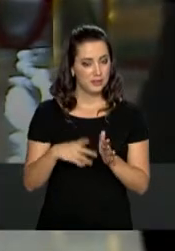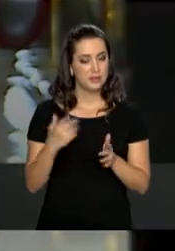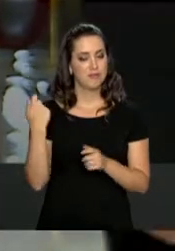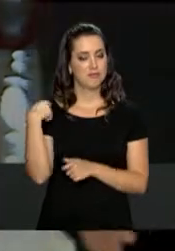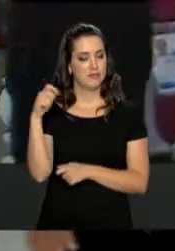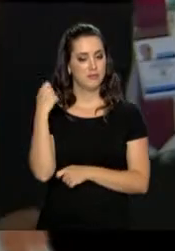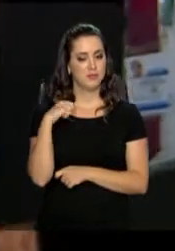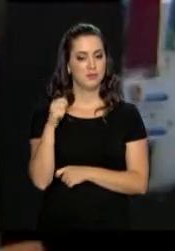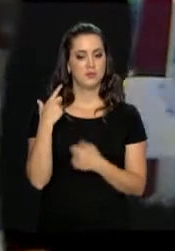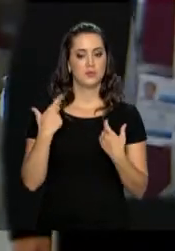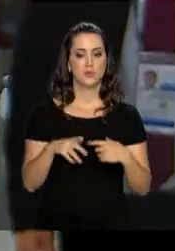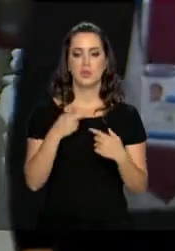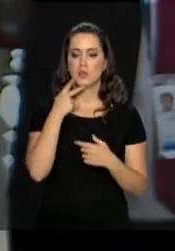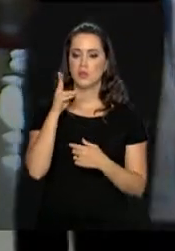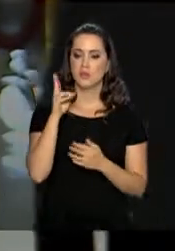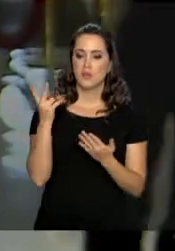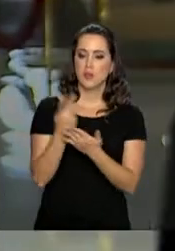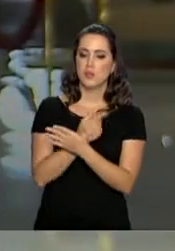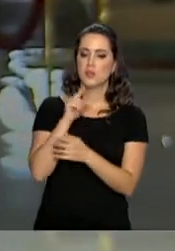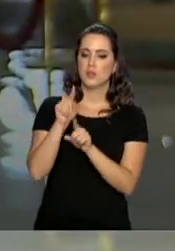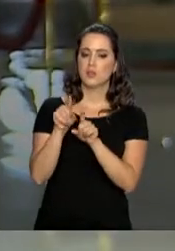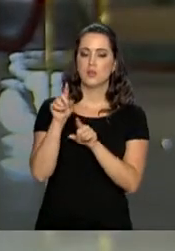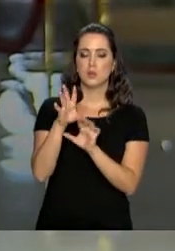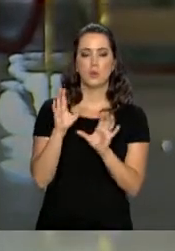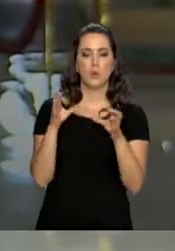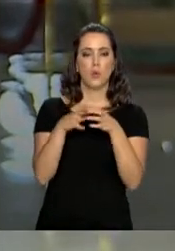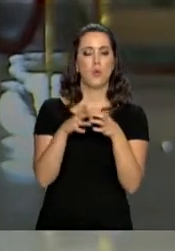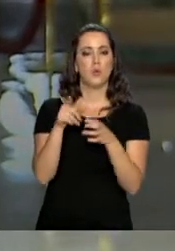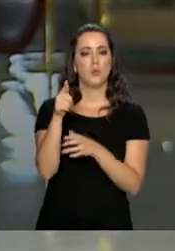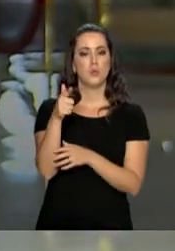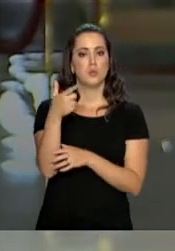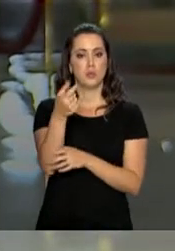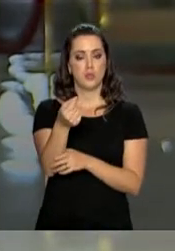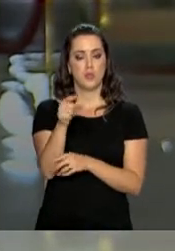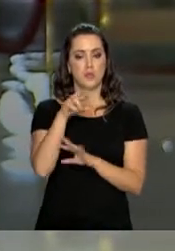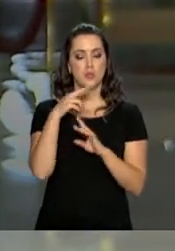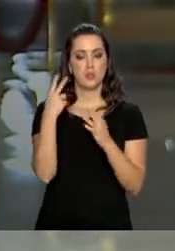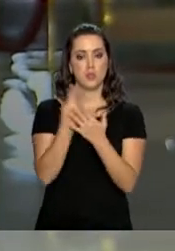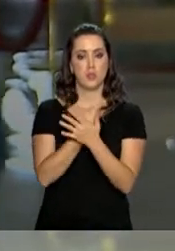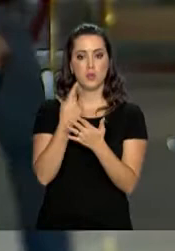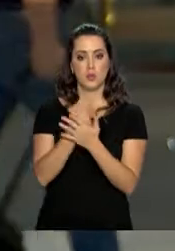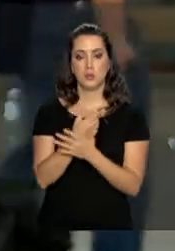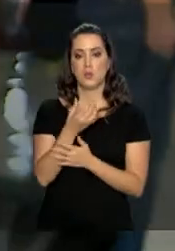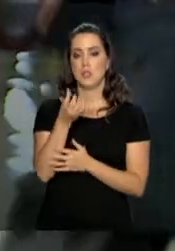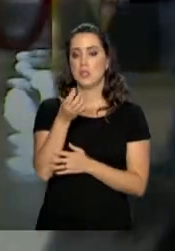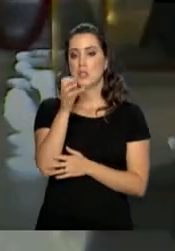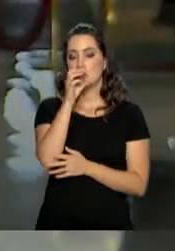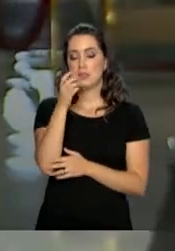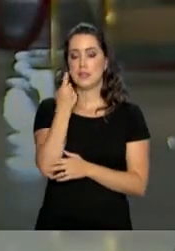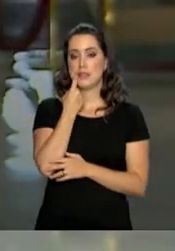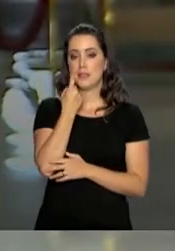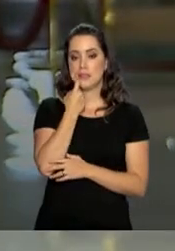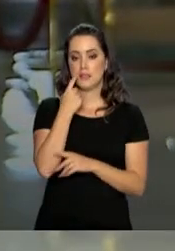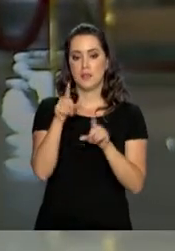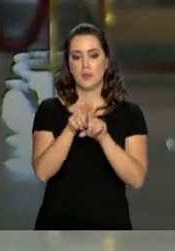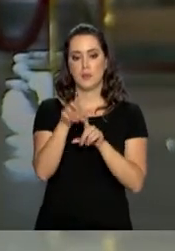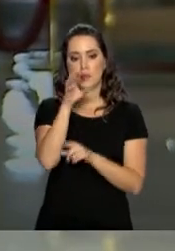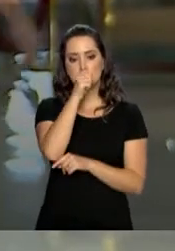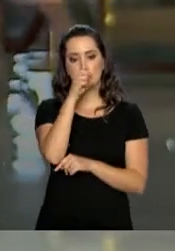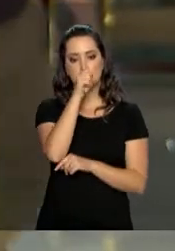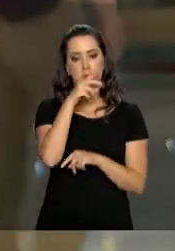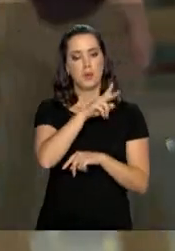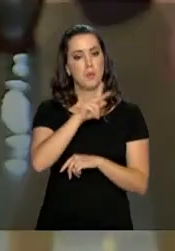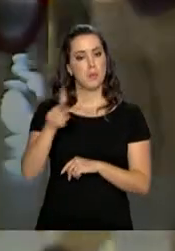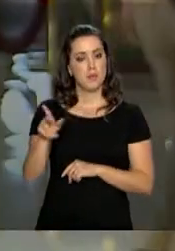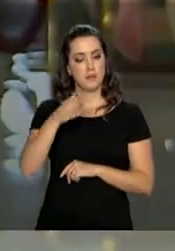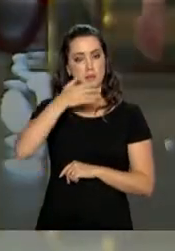Buenos Aires, onde vai acontecer a cúpula do G20, que vai ocorrer aí durante sexta, como você falou, e sábado. O